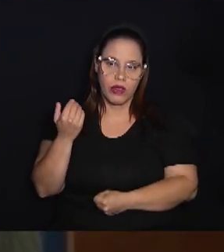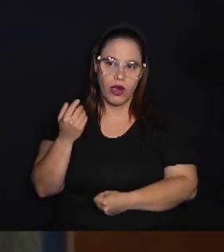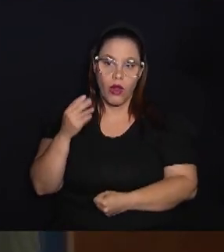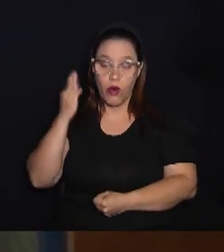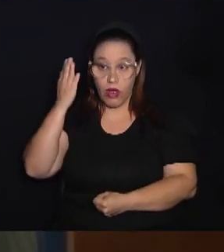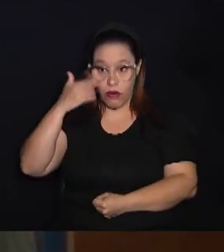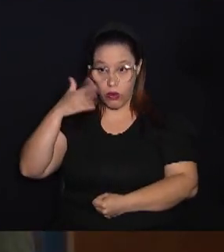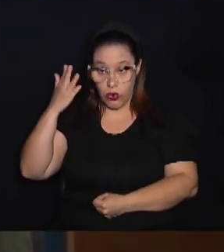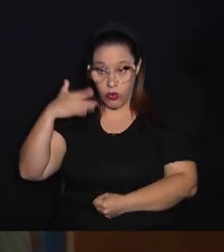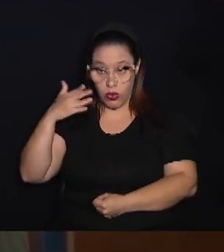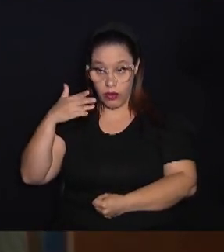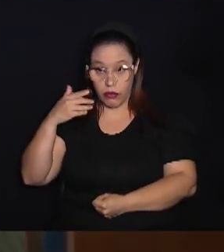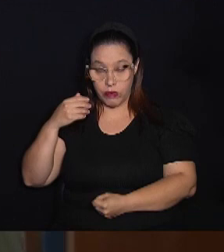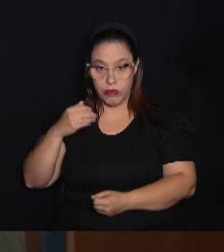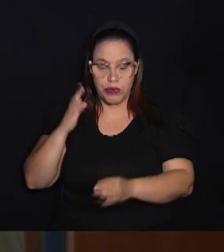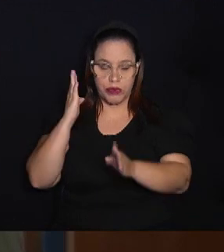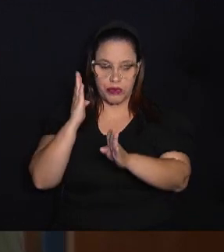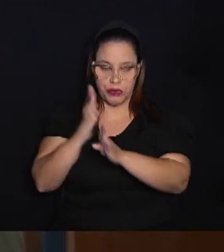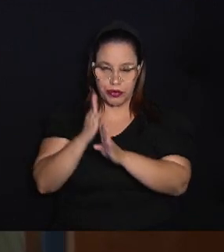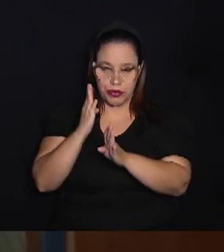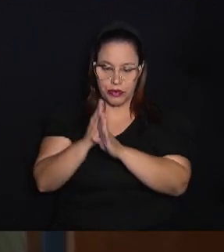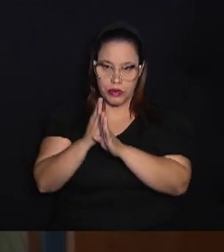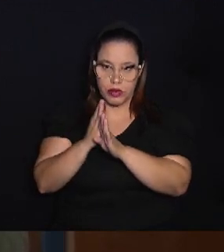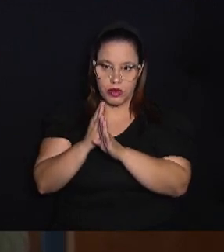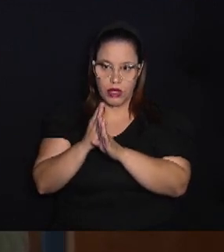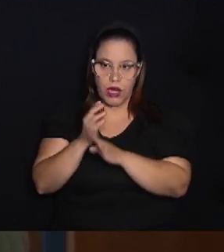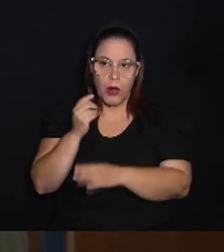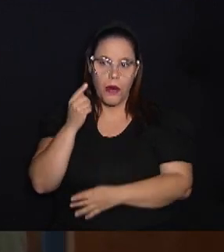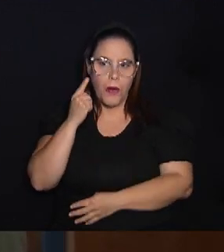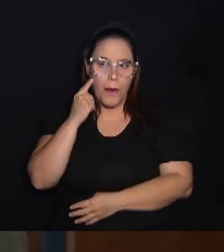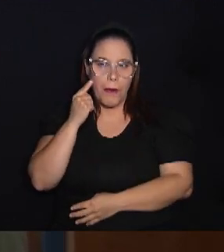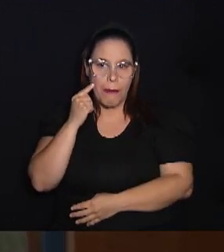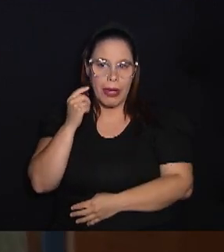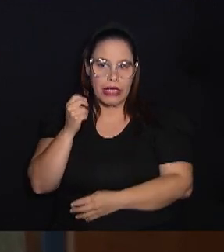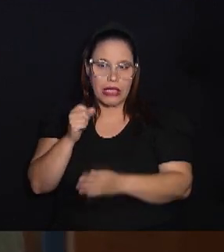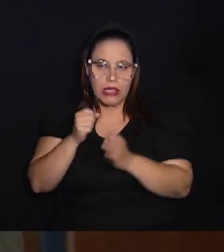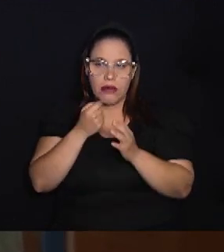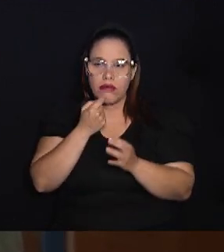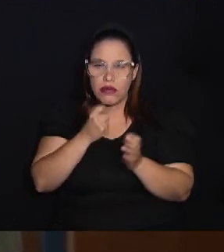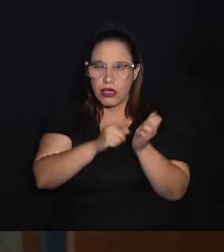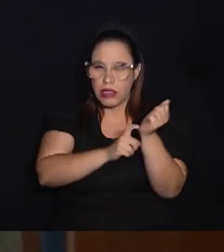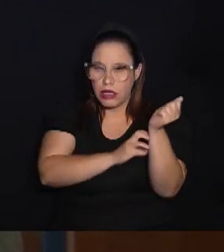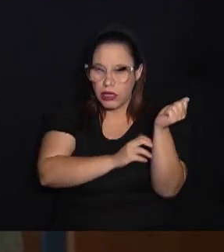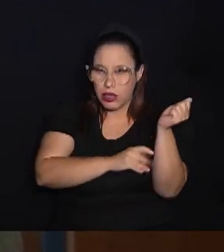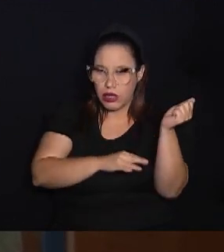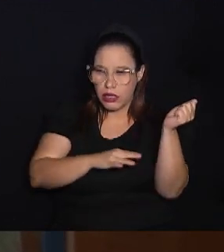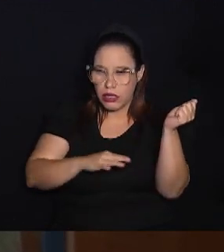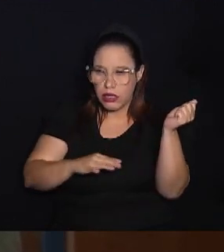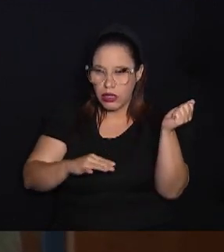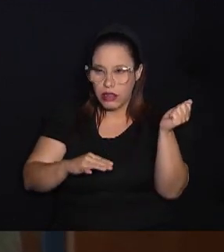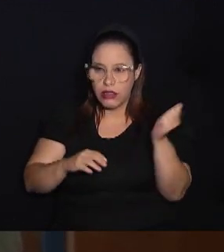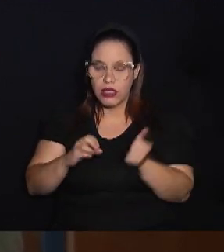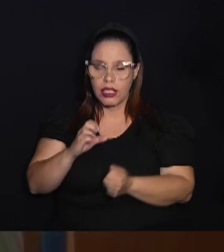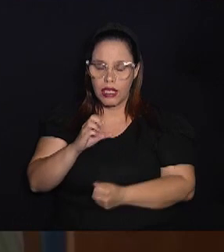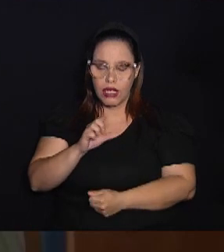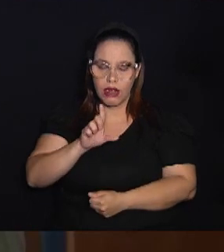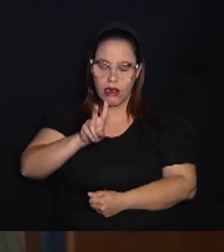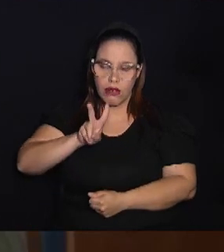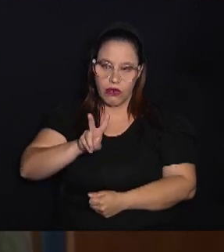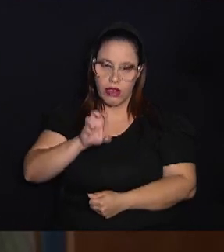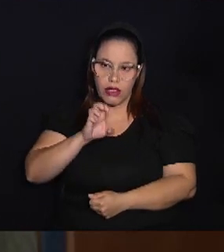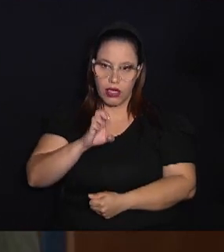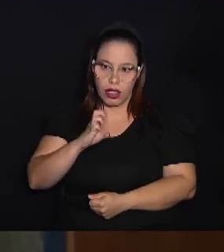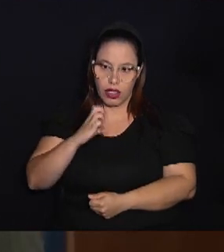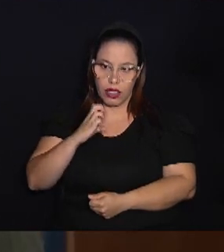frontal. Descobri através dessa mancha de sangue no travesseiro. E ao contrário do primeiro, que